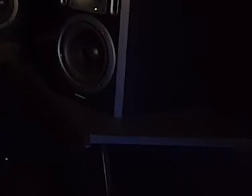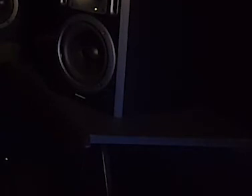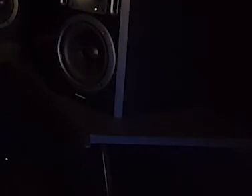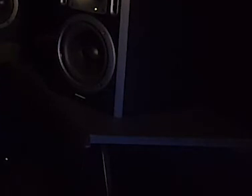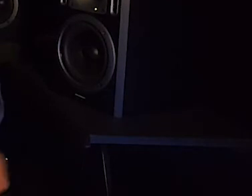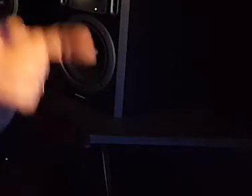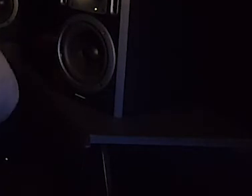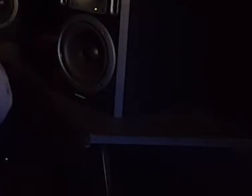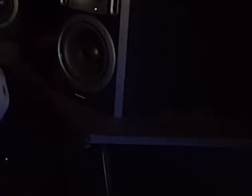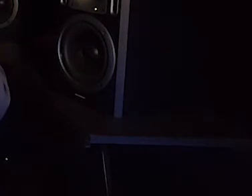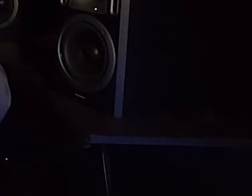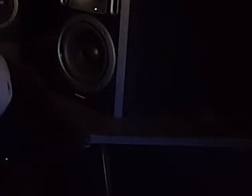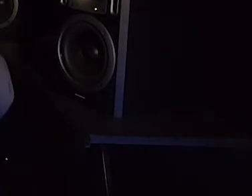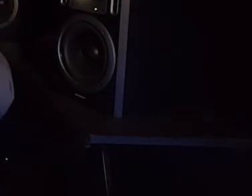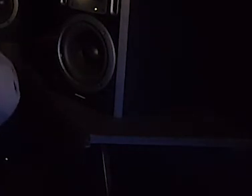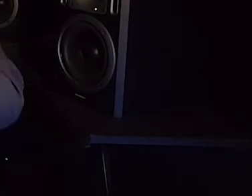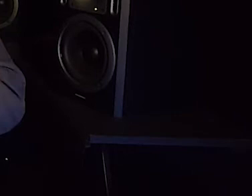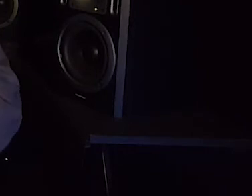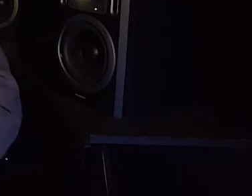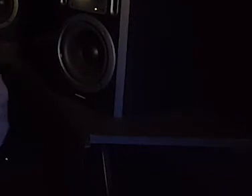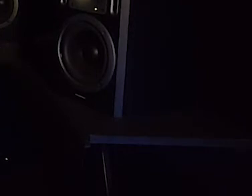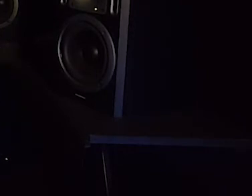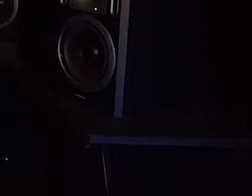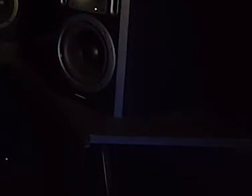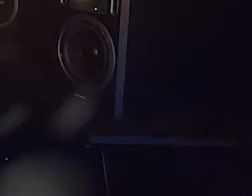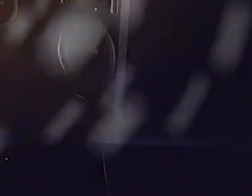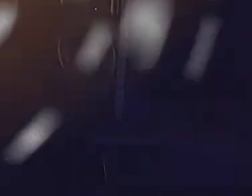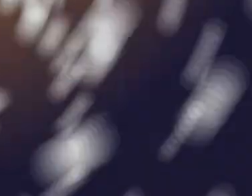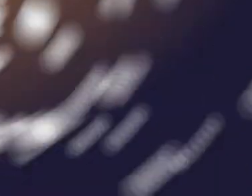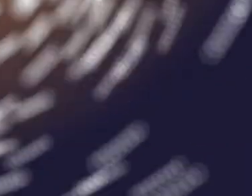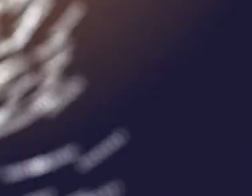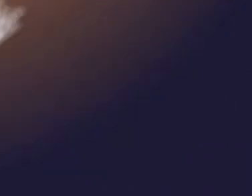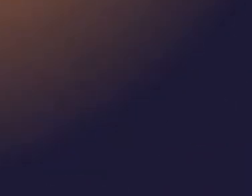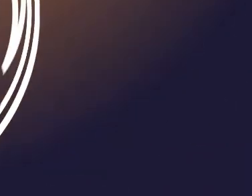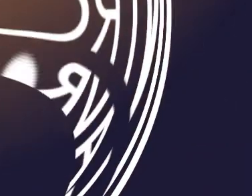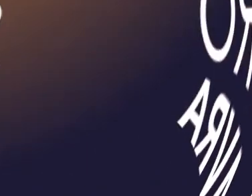isso é bençãos para você e para sua família e